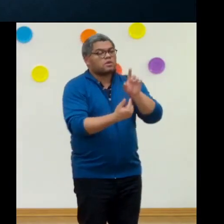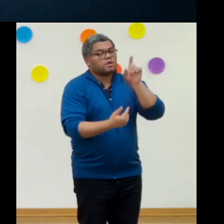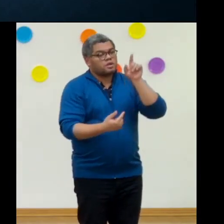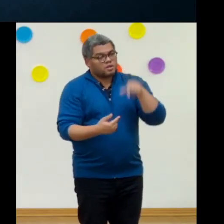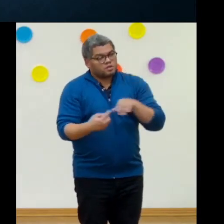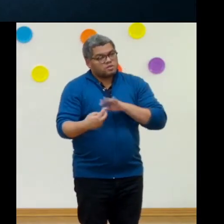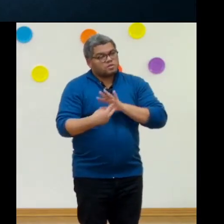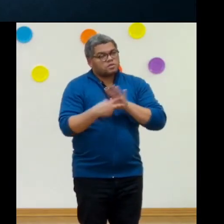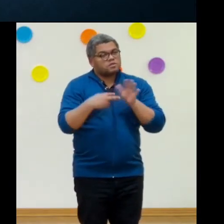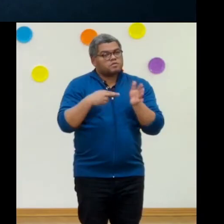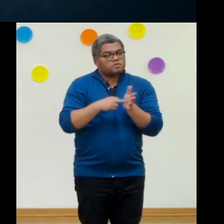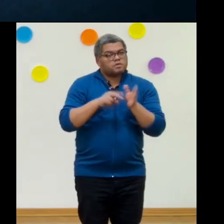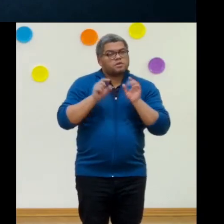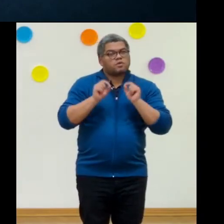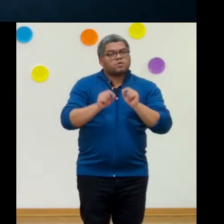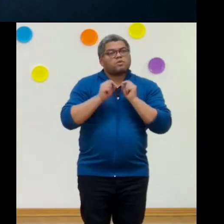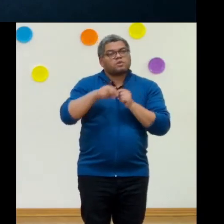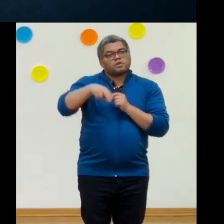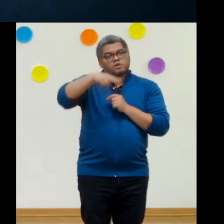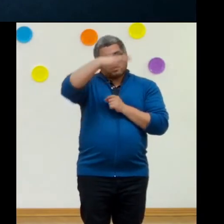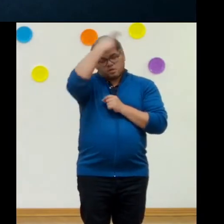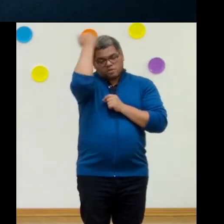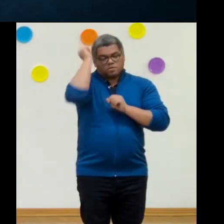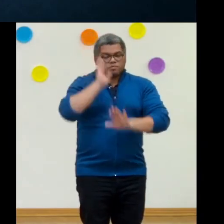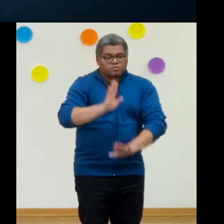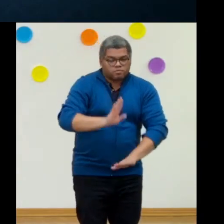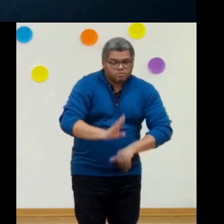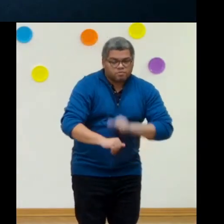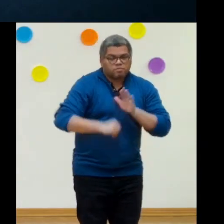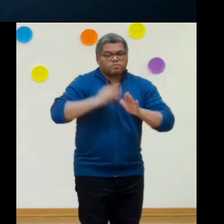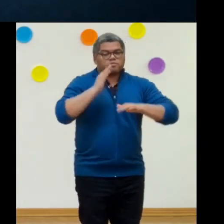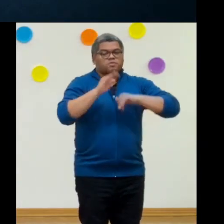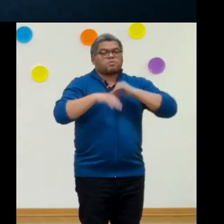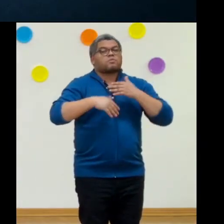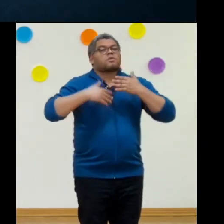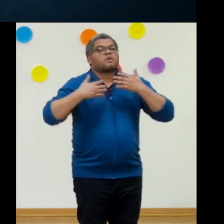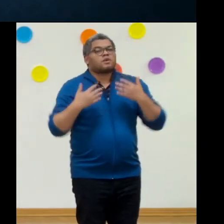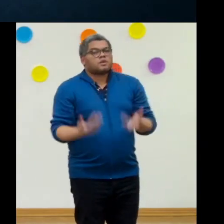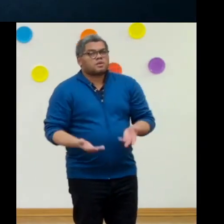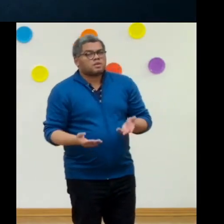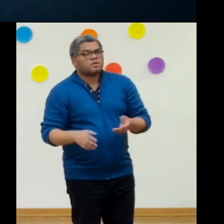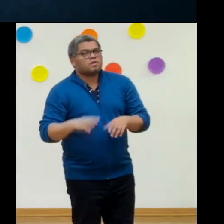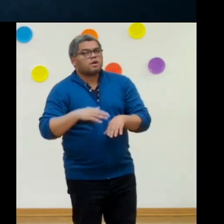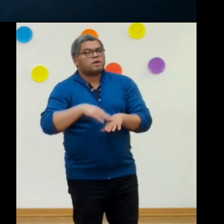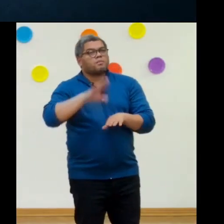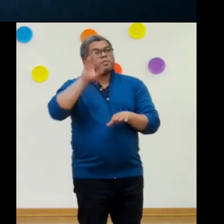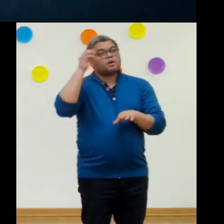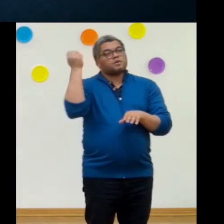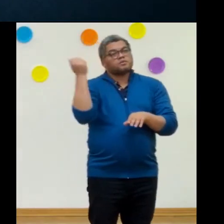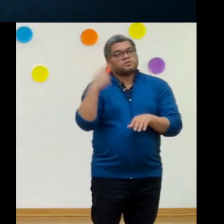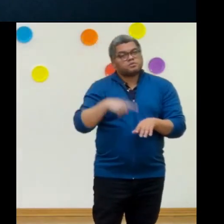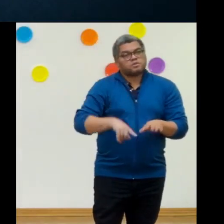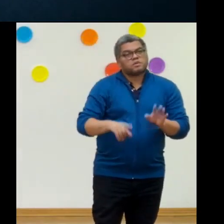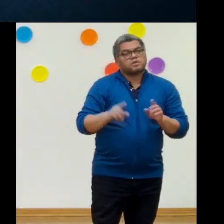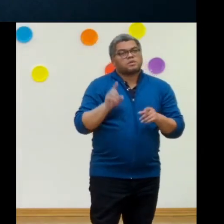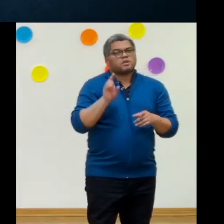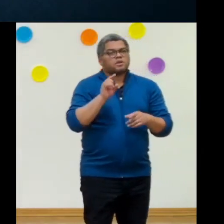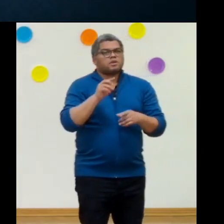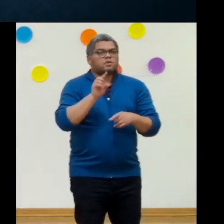santificação. Estar sendo refeito à imagem de Cristo. Então é muito mais do que não trair. É